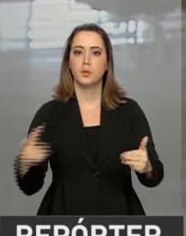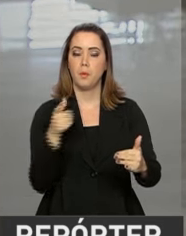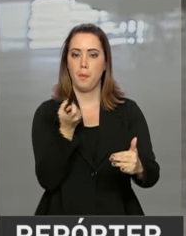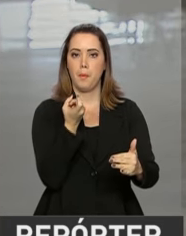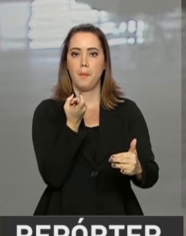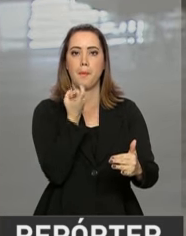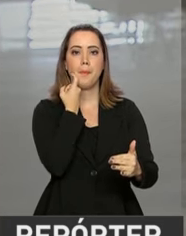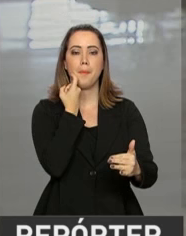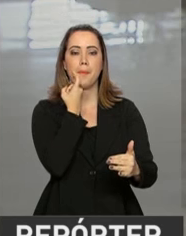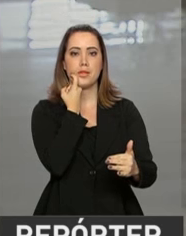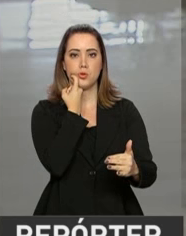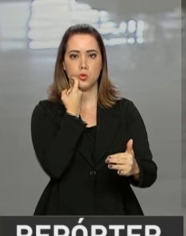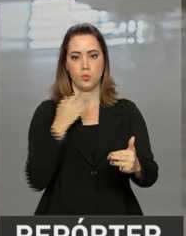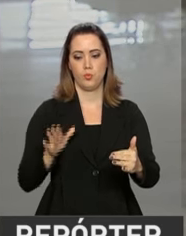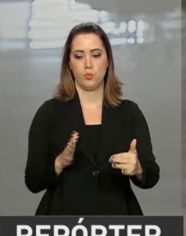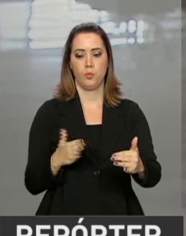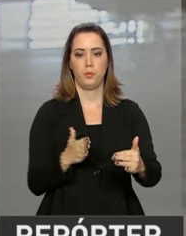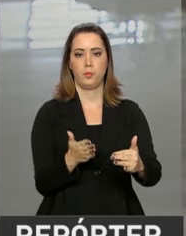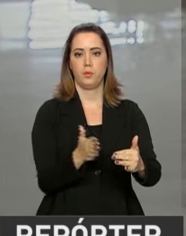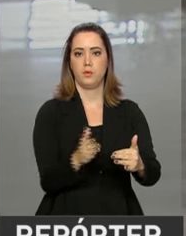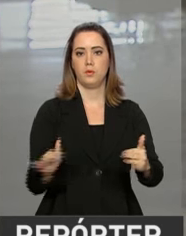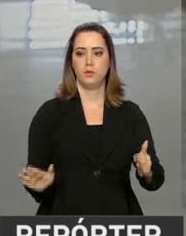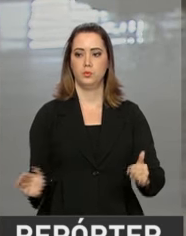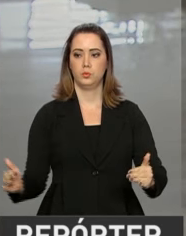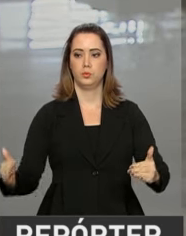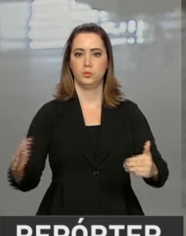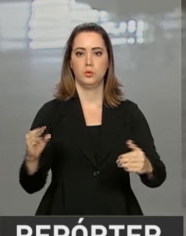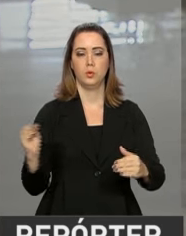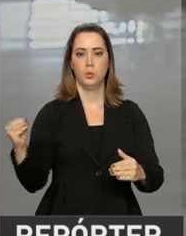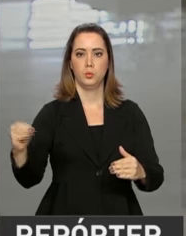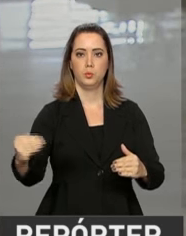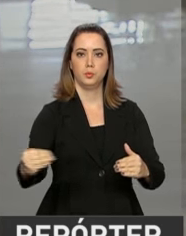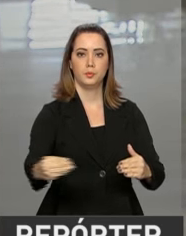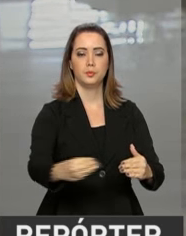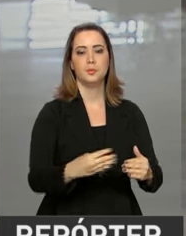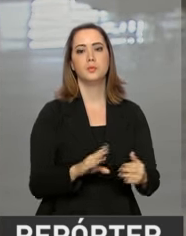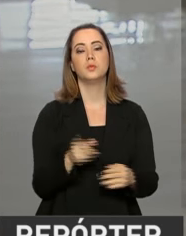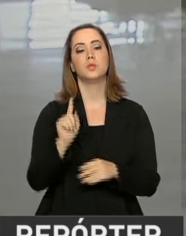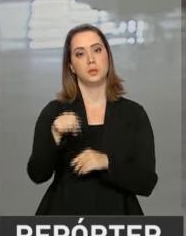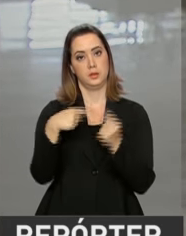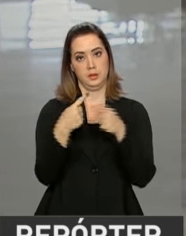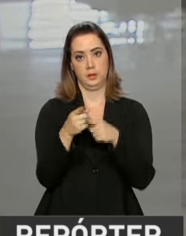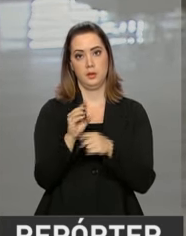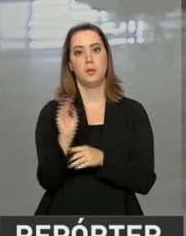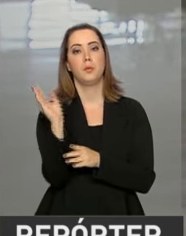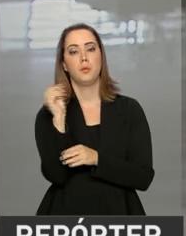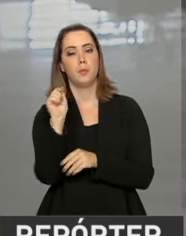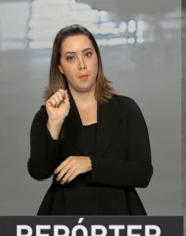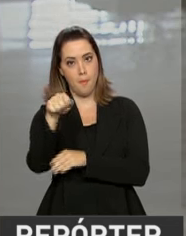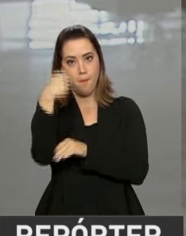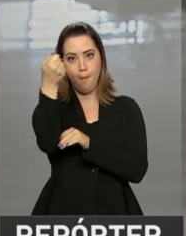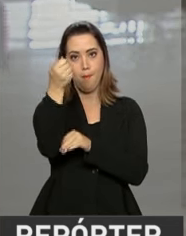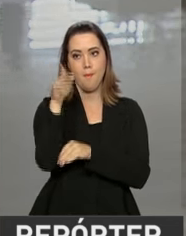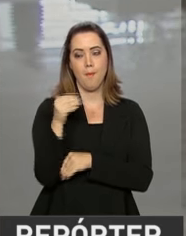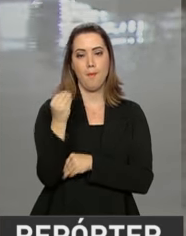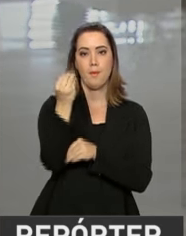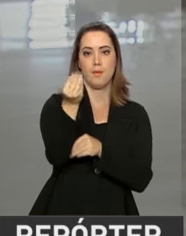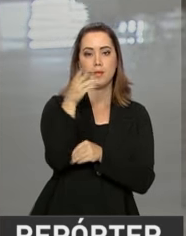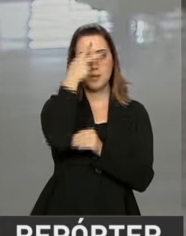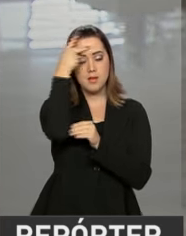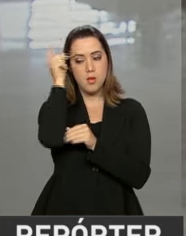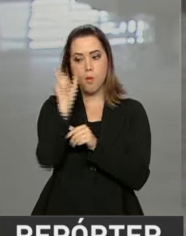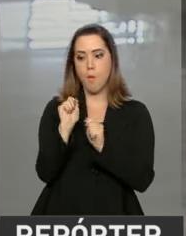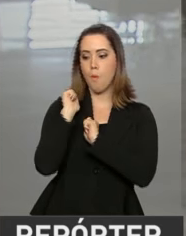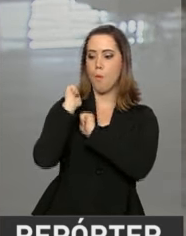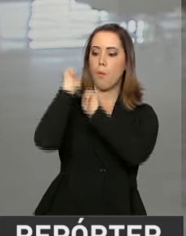e levam eles até os pescadores. Depois eles fazem um movimento acima da superfície, que é entendido pelos pescadores como um sinal para que eles